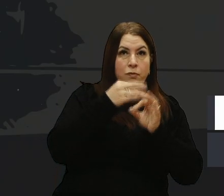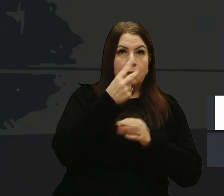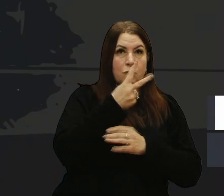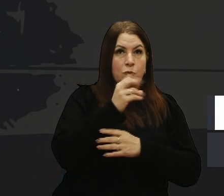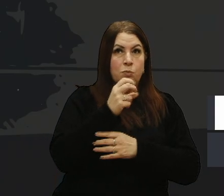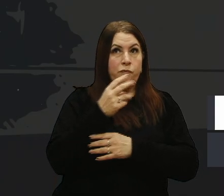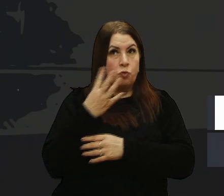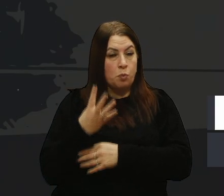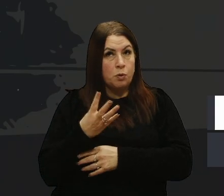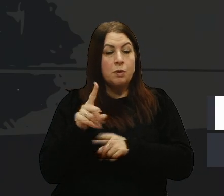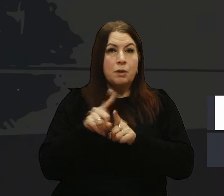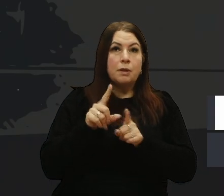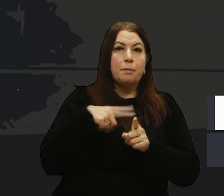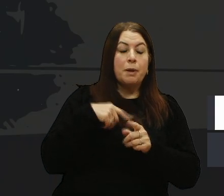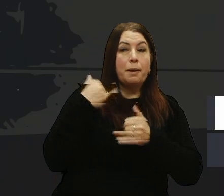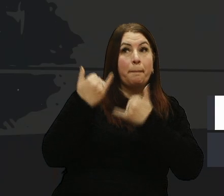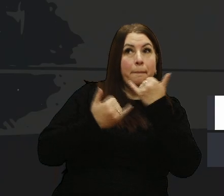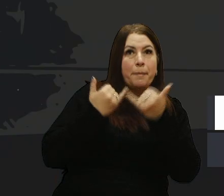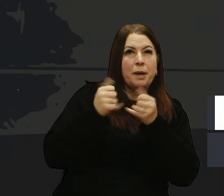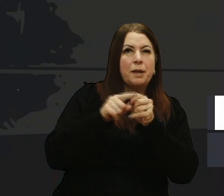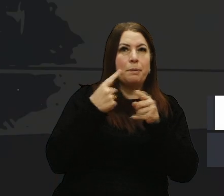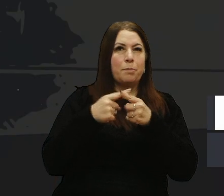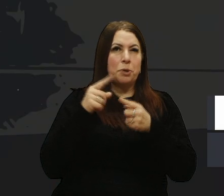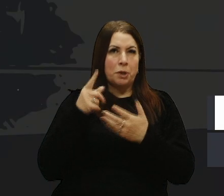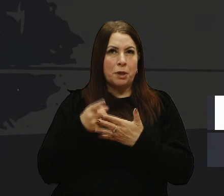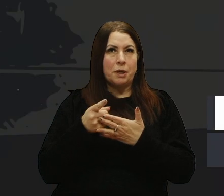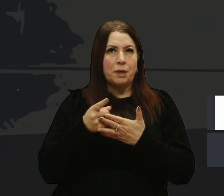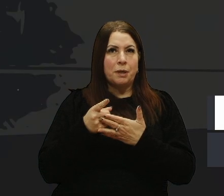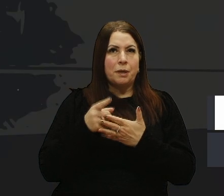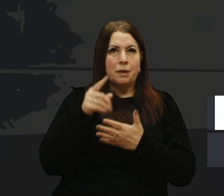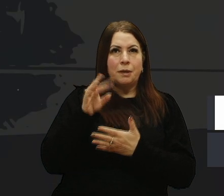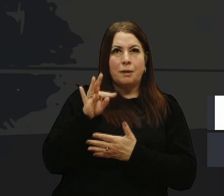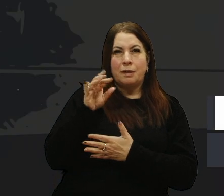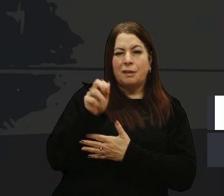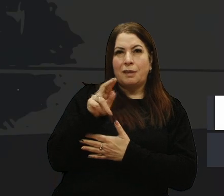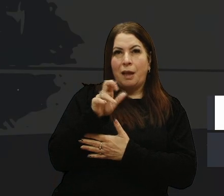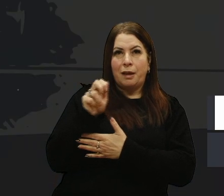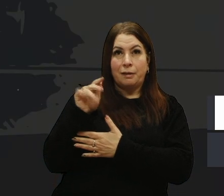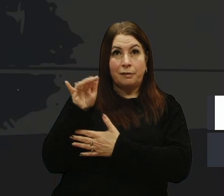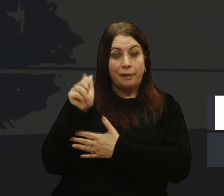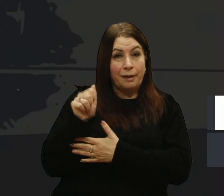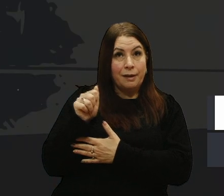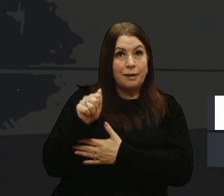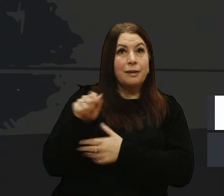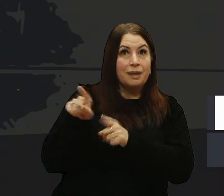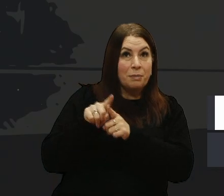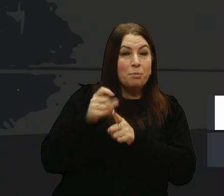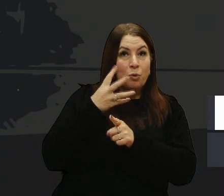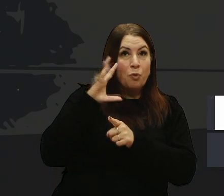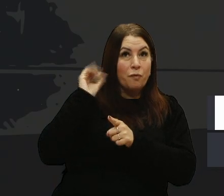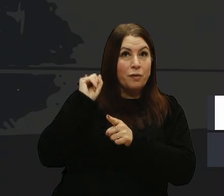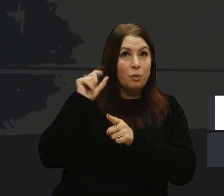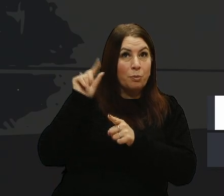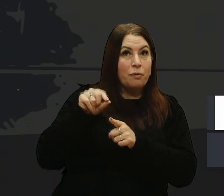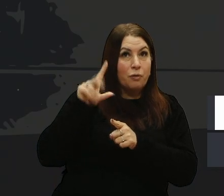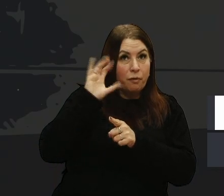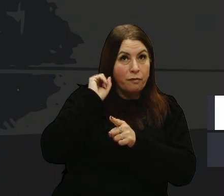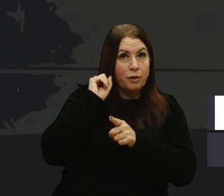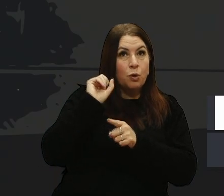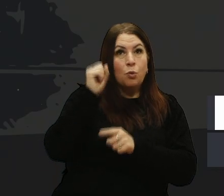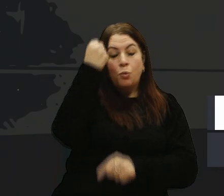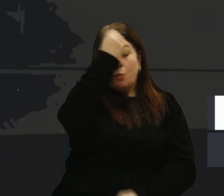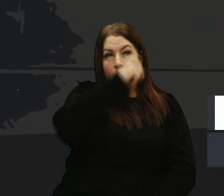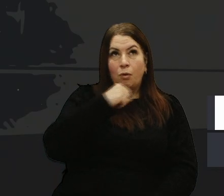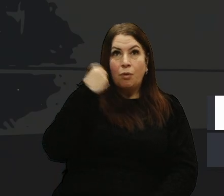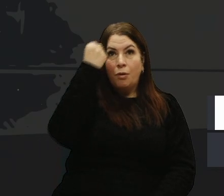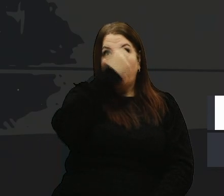24. Eu até brinquei, porque a gente ouve, tarantela napolitana é bem bom ouvir, mas quando a gente passa e ouve um pouquinho. Agora, ficar 8 horas ouvindo